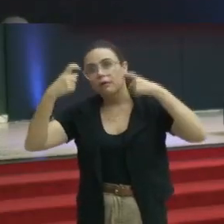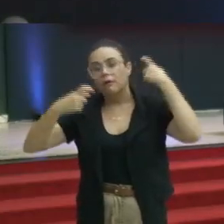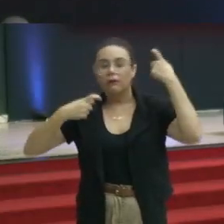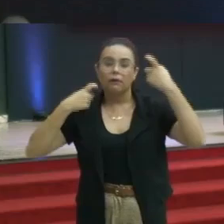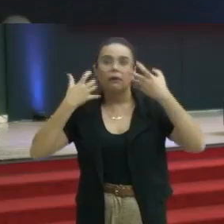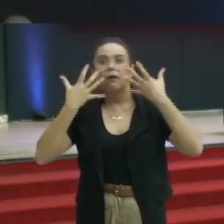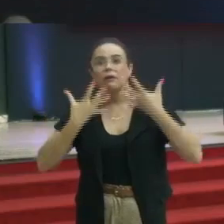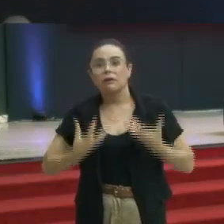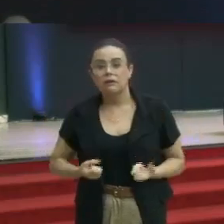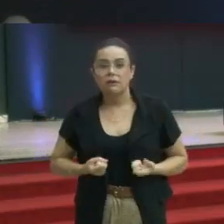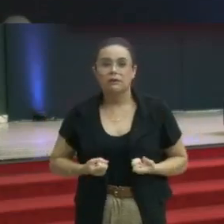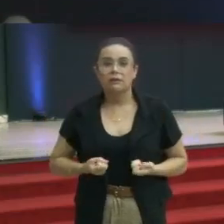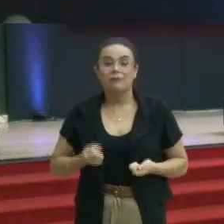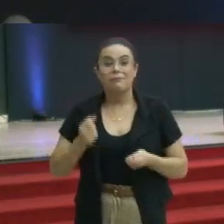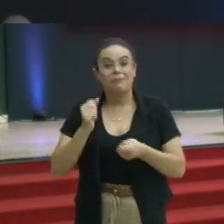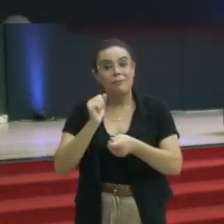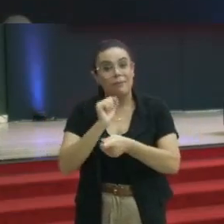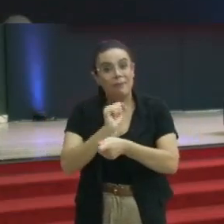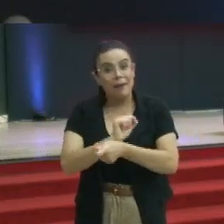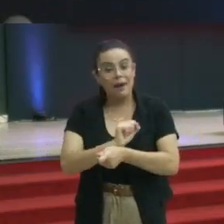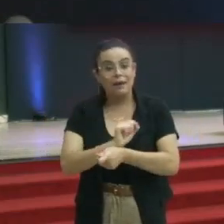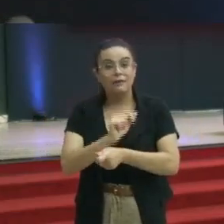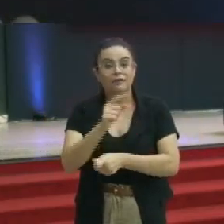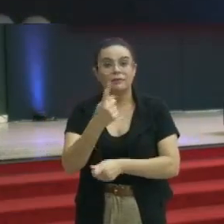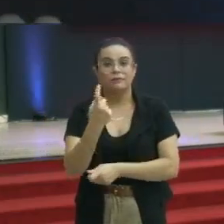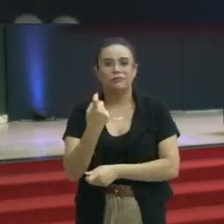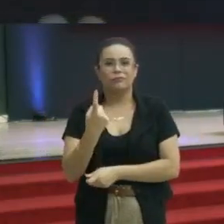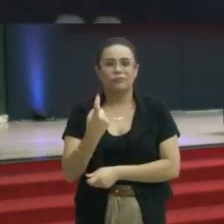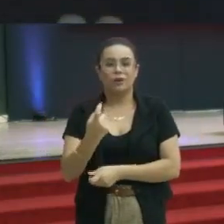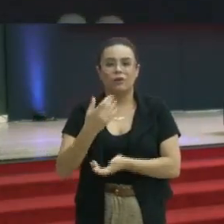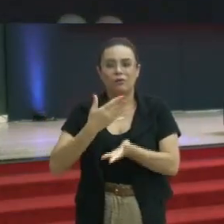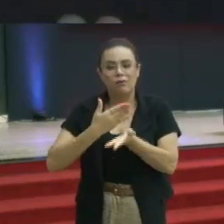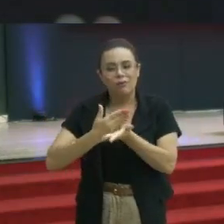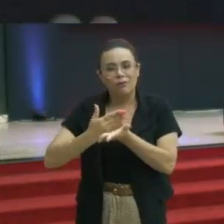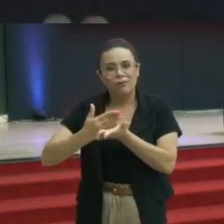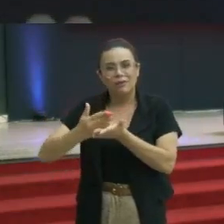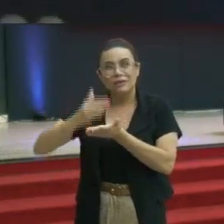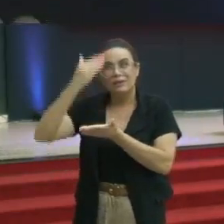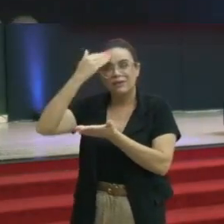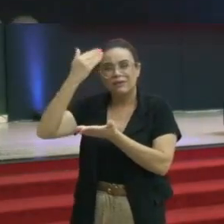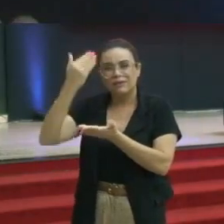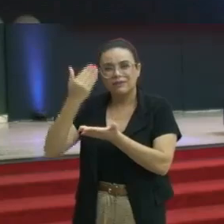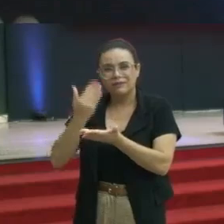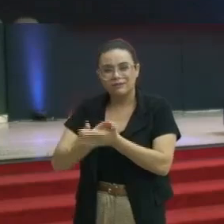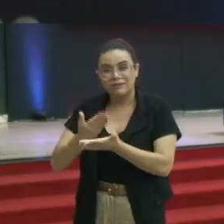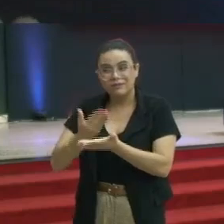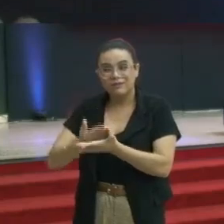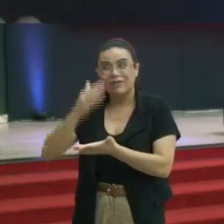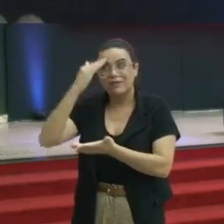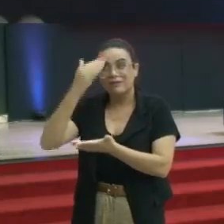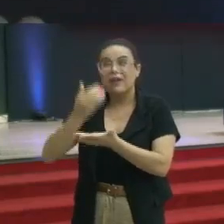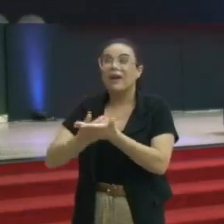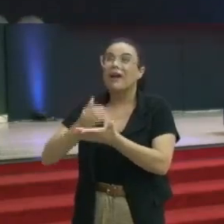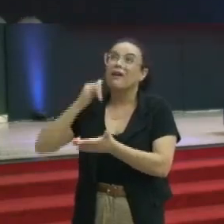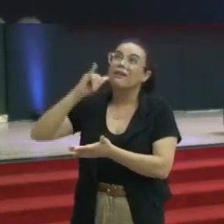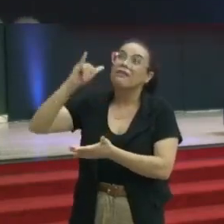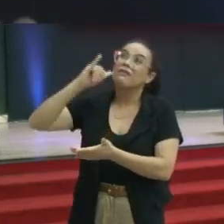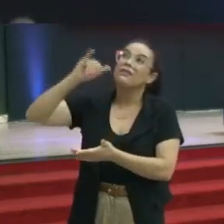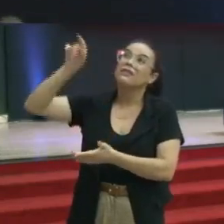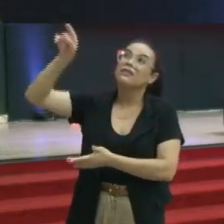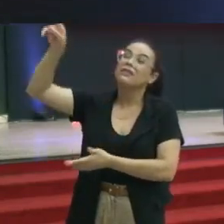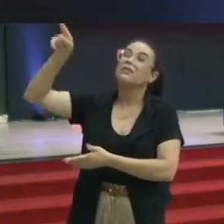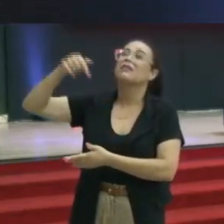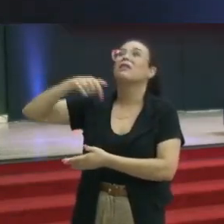hoje é: pare de tentar e comece a confiar. E diga: Deus, eu não dou conta